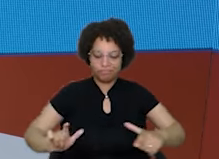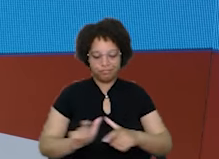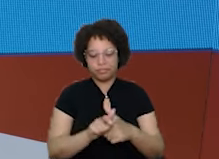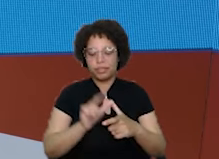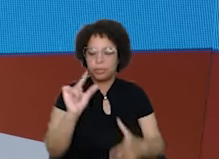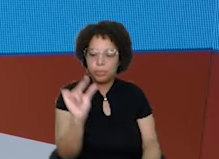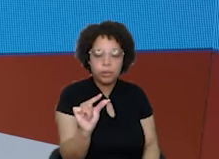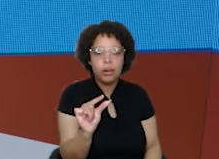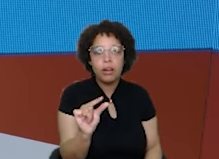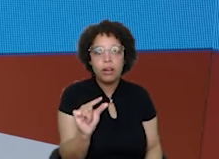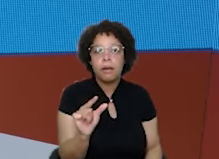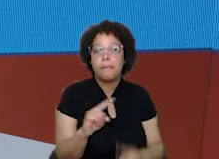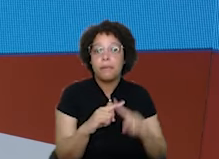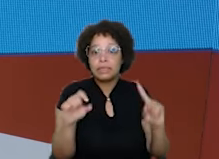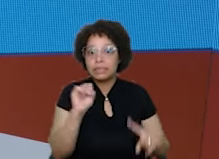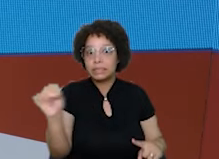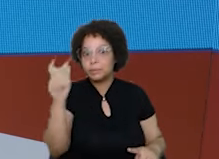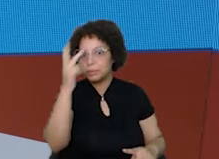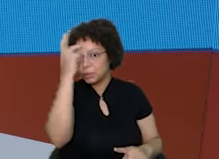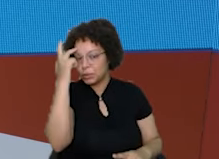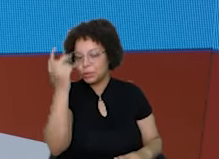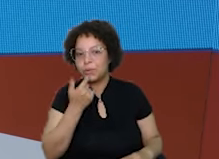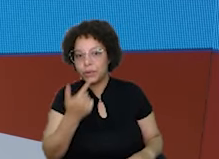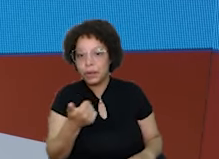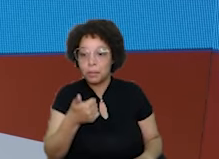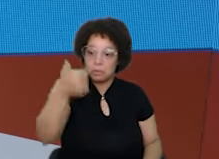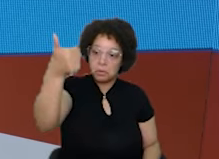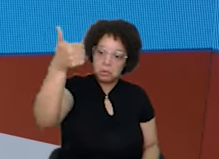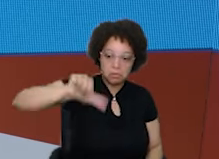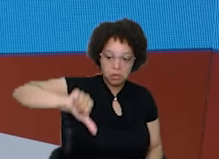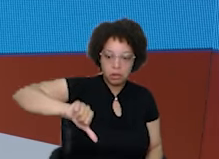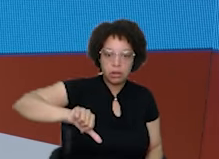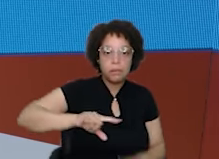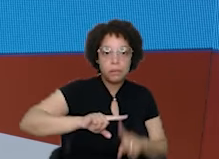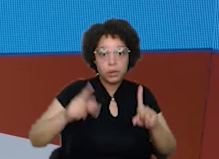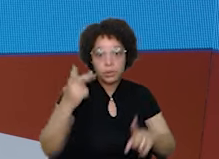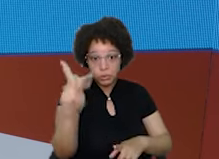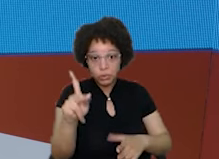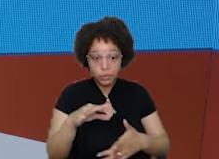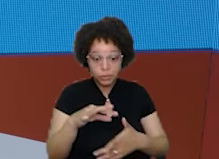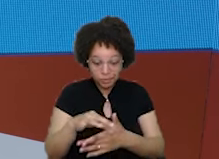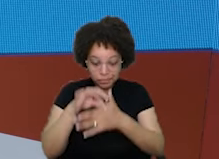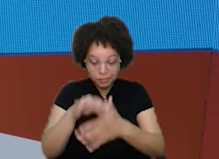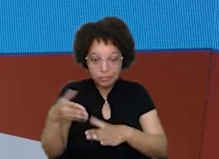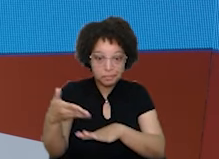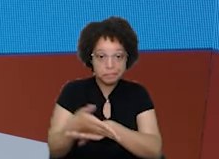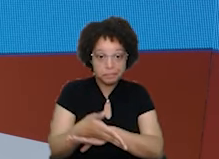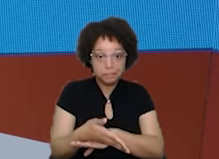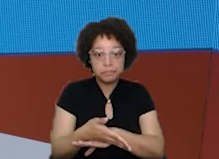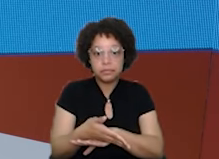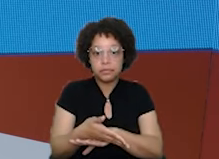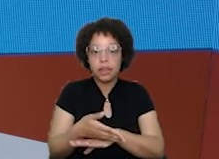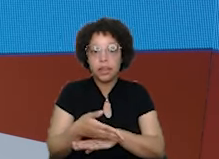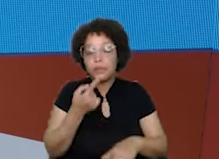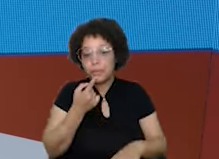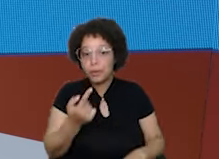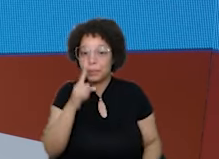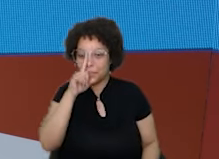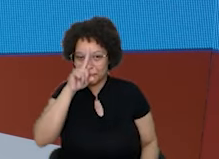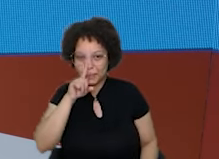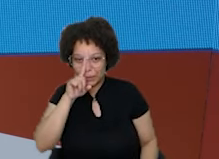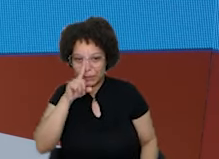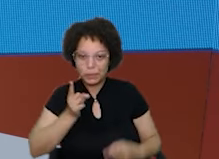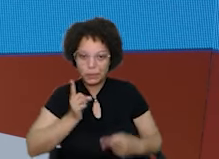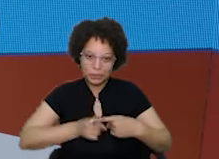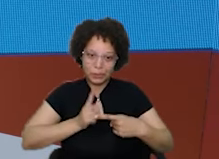alguém falando sobre você bem ou mal é a sua presença digital e eu digo perigoso porque a